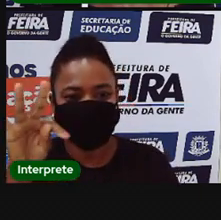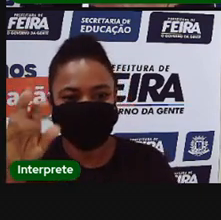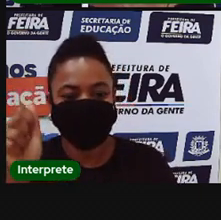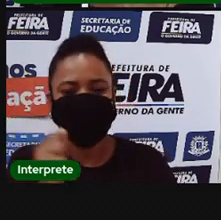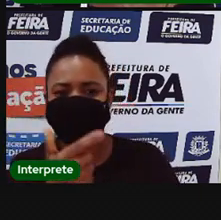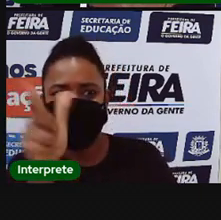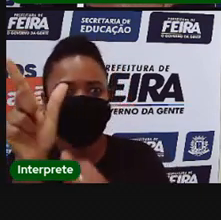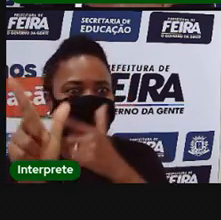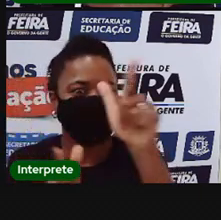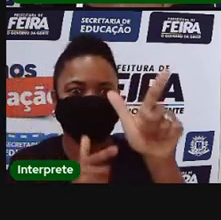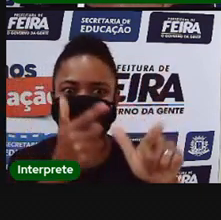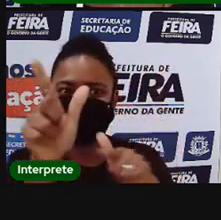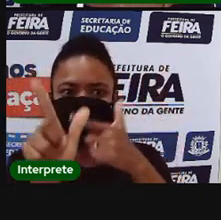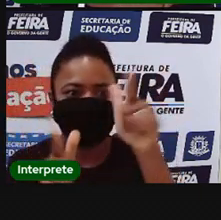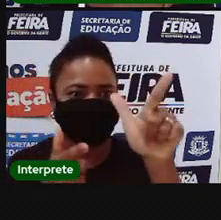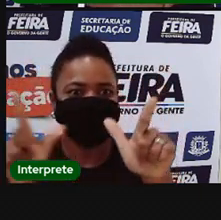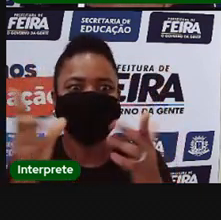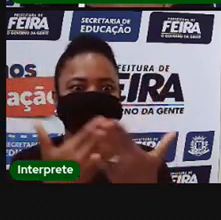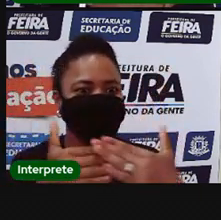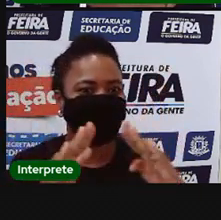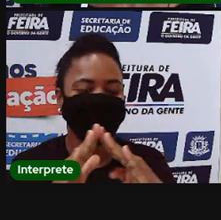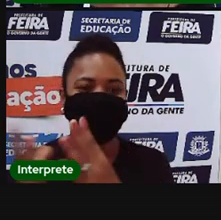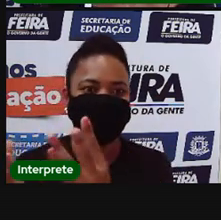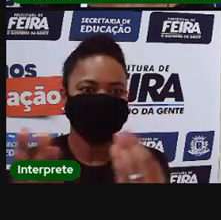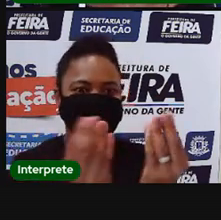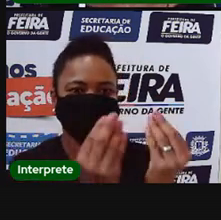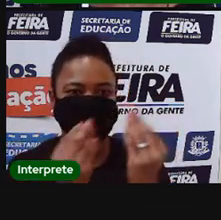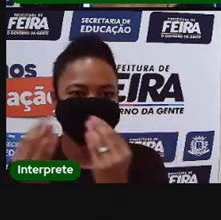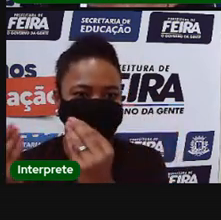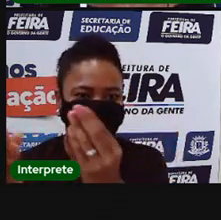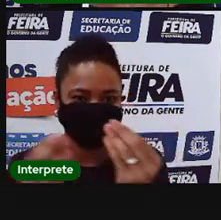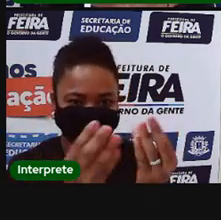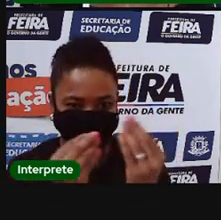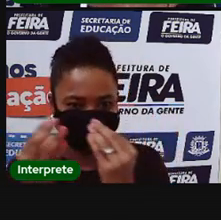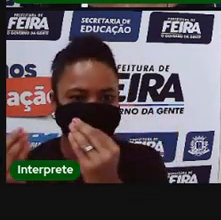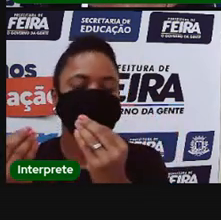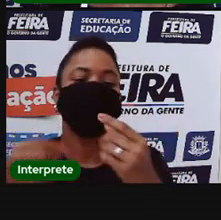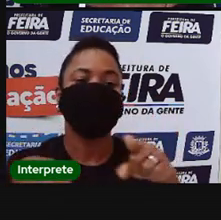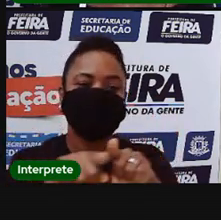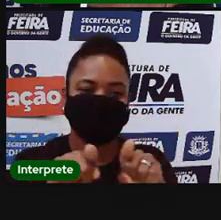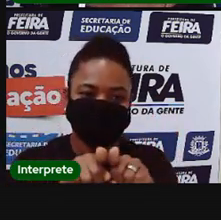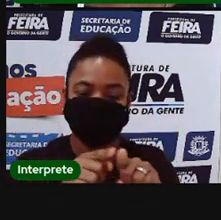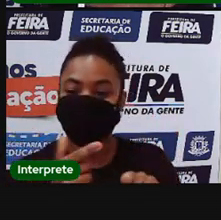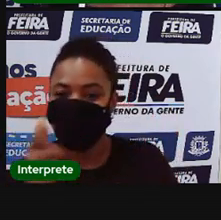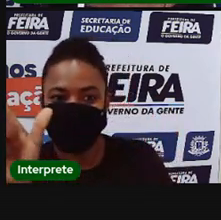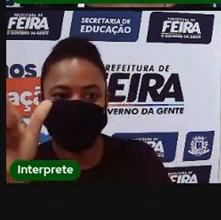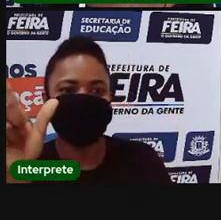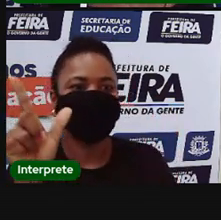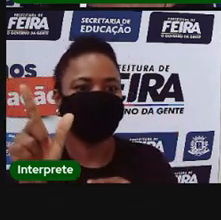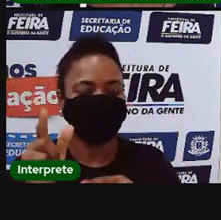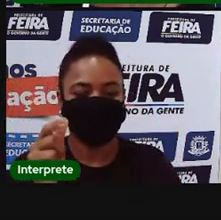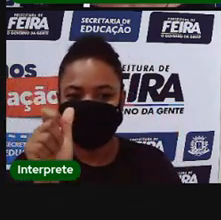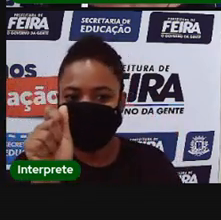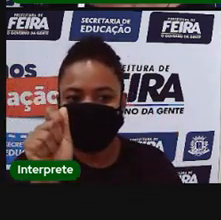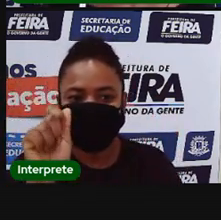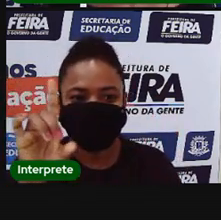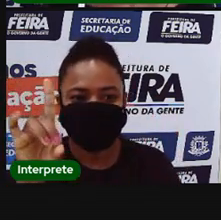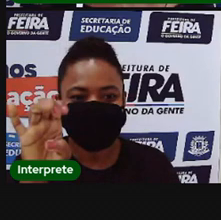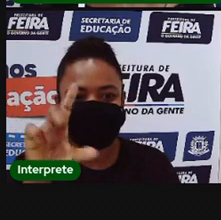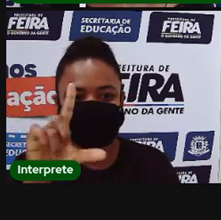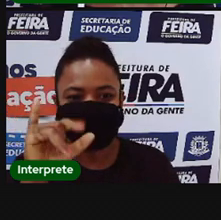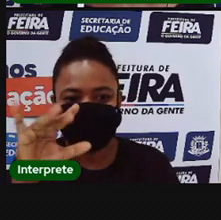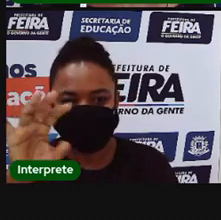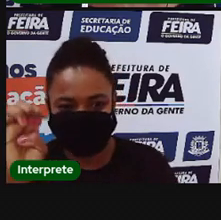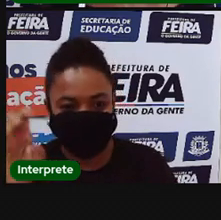de Souza, Monsenhor Mário Pessoa. Também tem as escolas municipais Adelice Cavalcante,